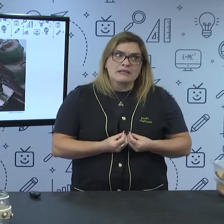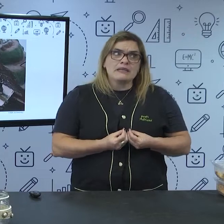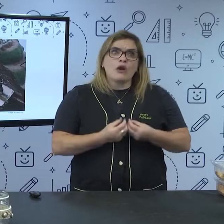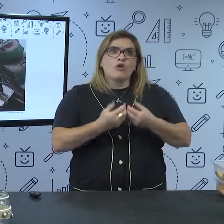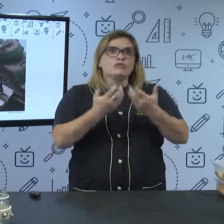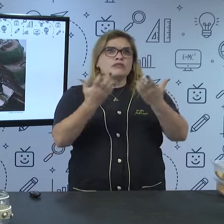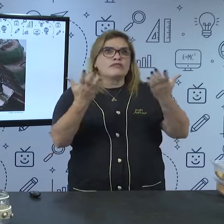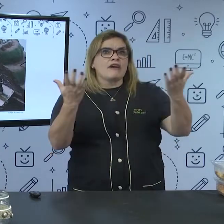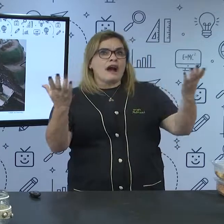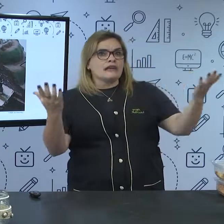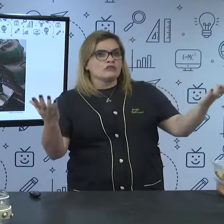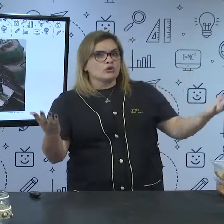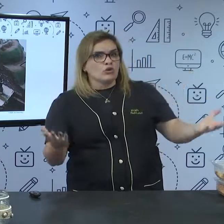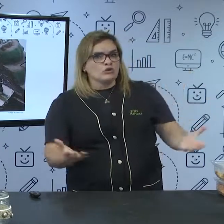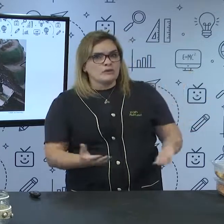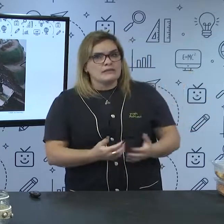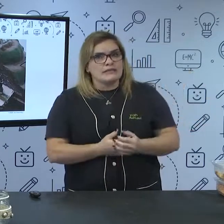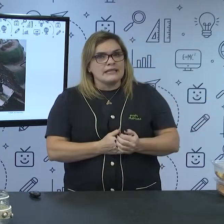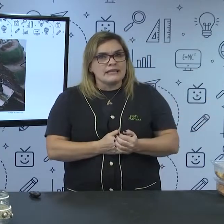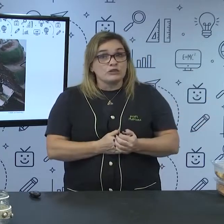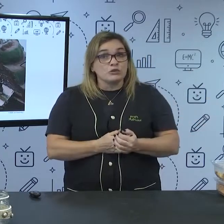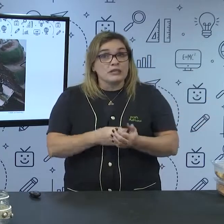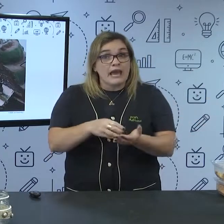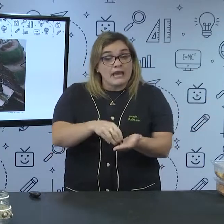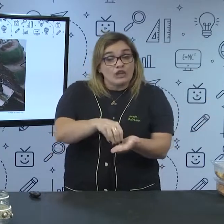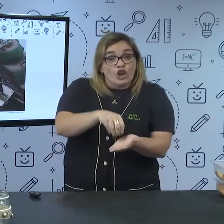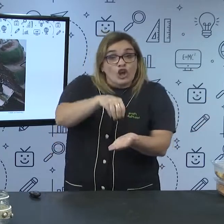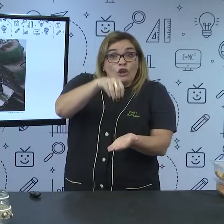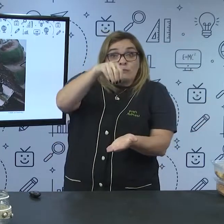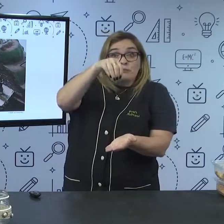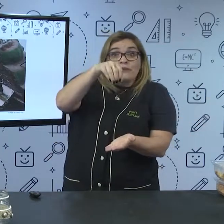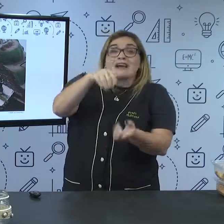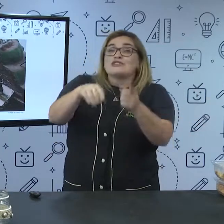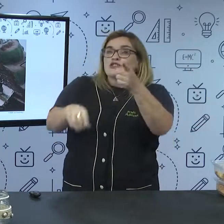Ah, mas e aonde vai todo este líquido que é